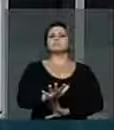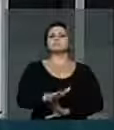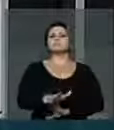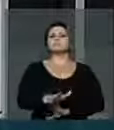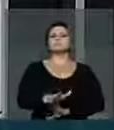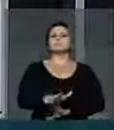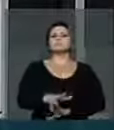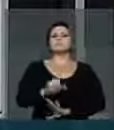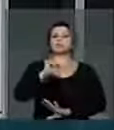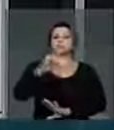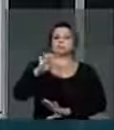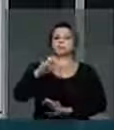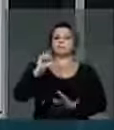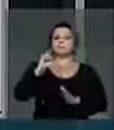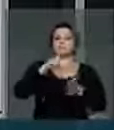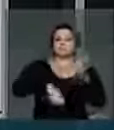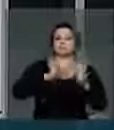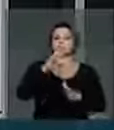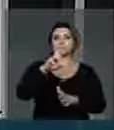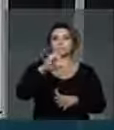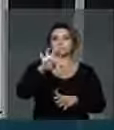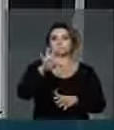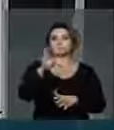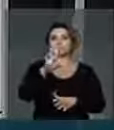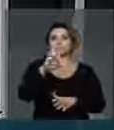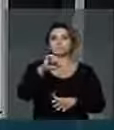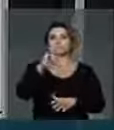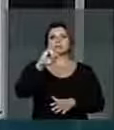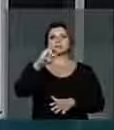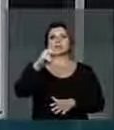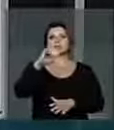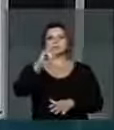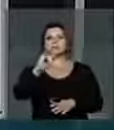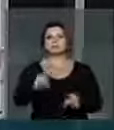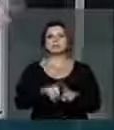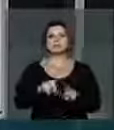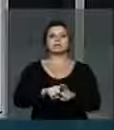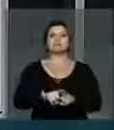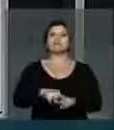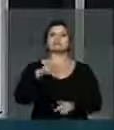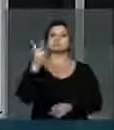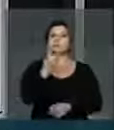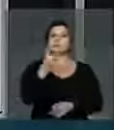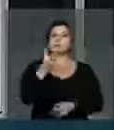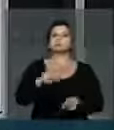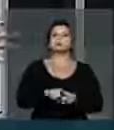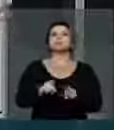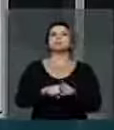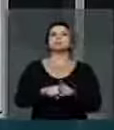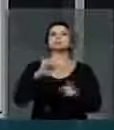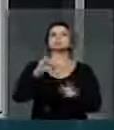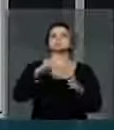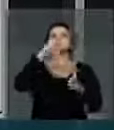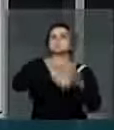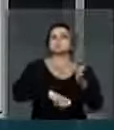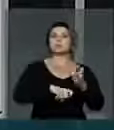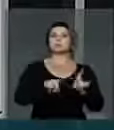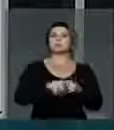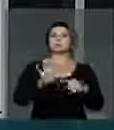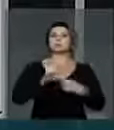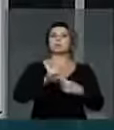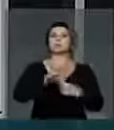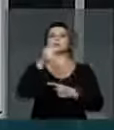no Imposto de Renda e no IPI, essas duas rubricas de tributos